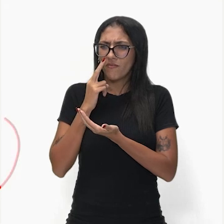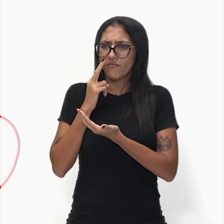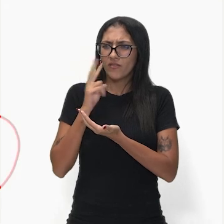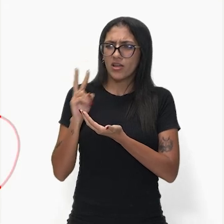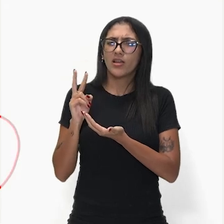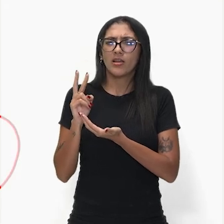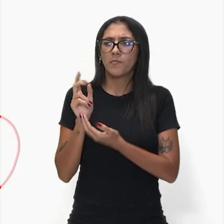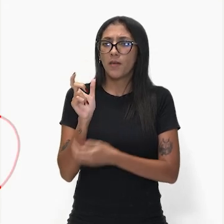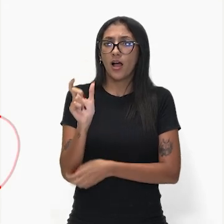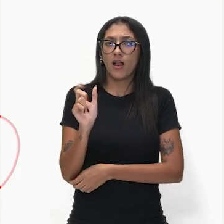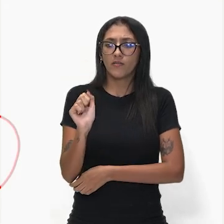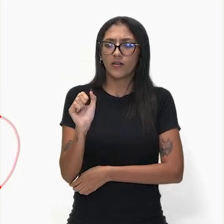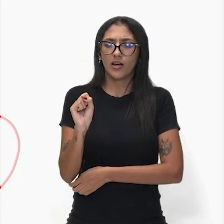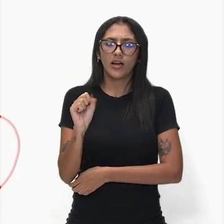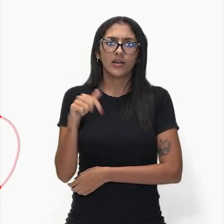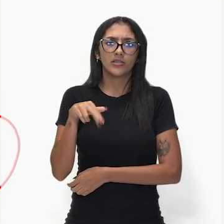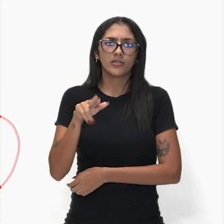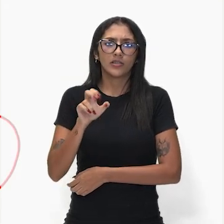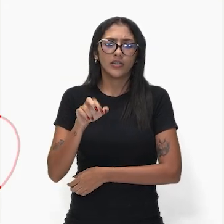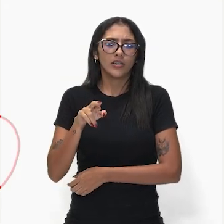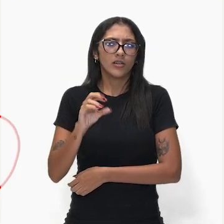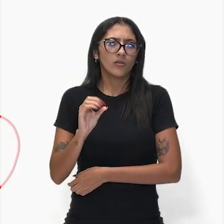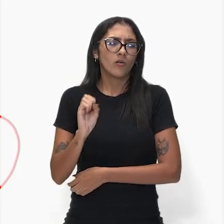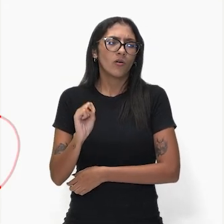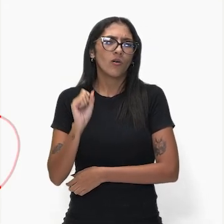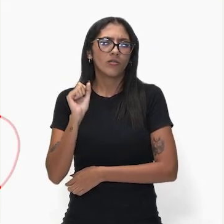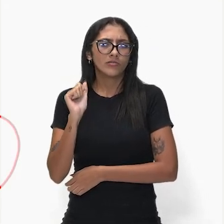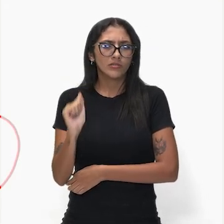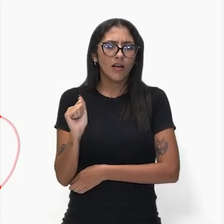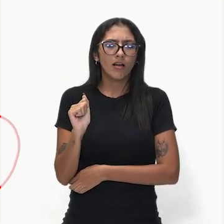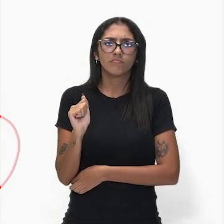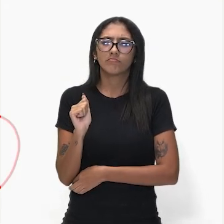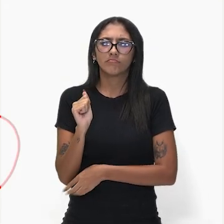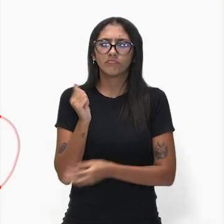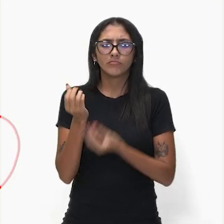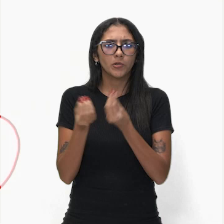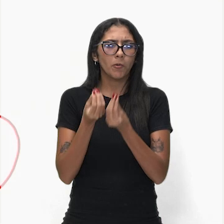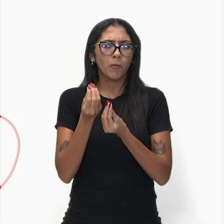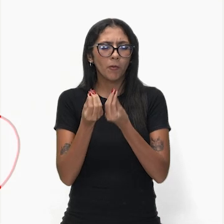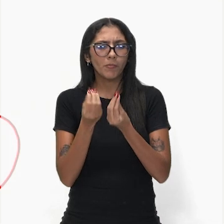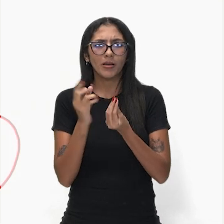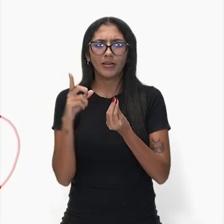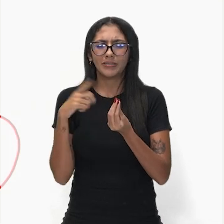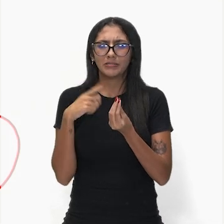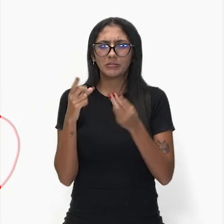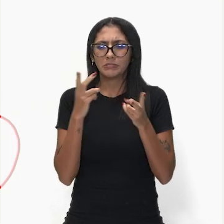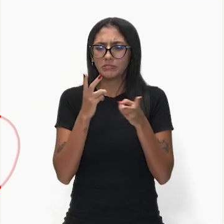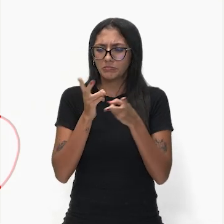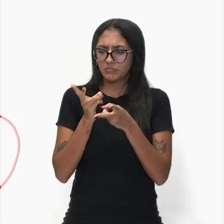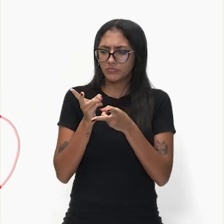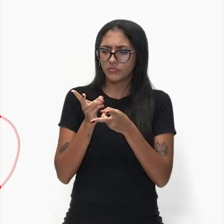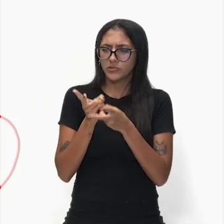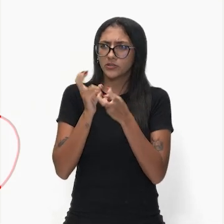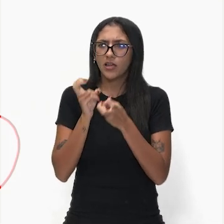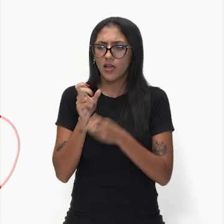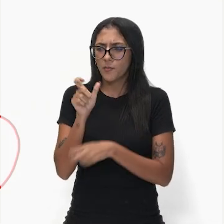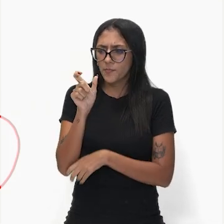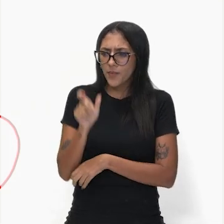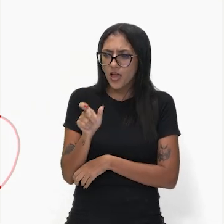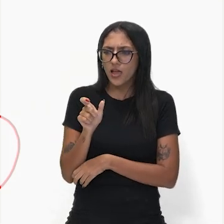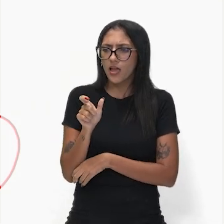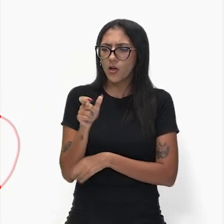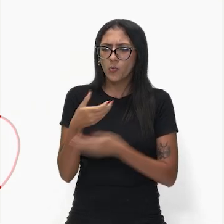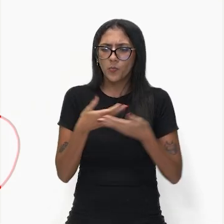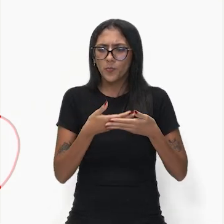palavra, a asquerosa, né? Exatamente aquela visão da criança